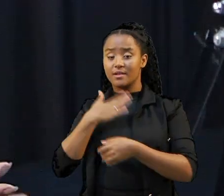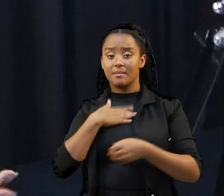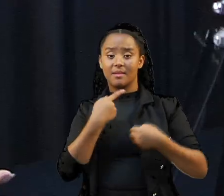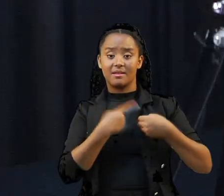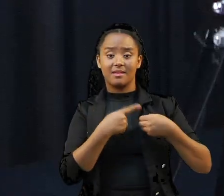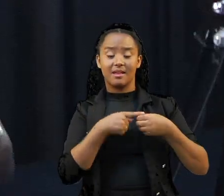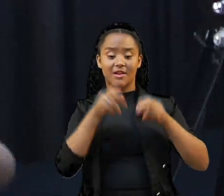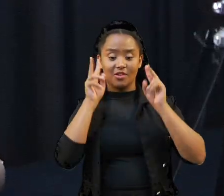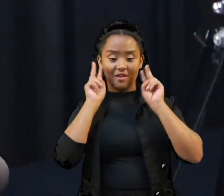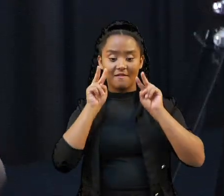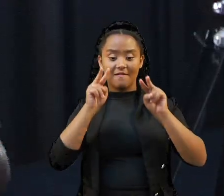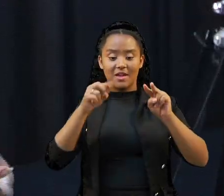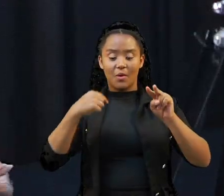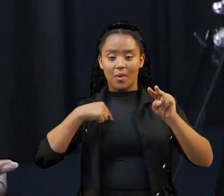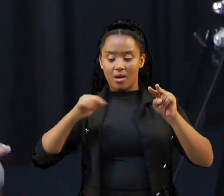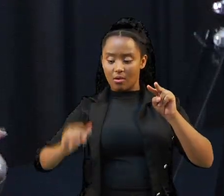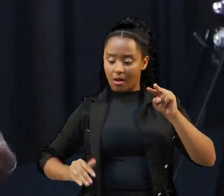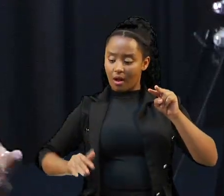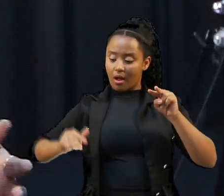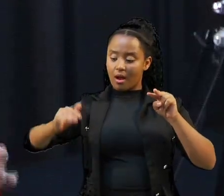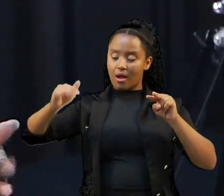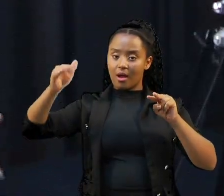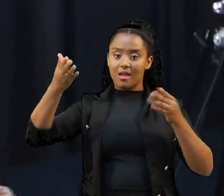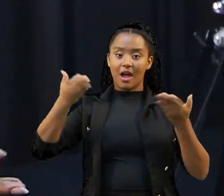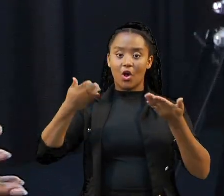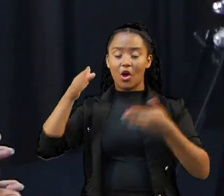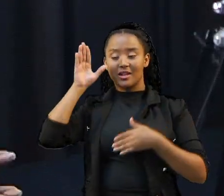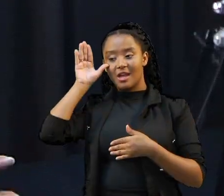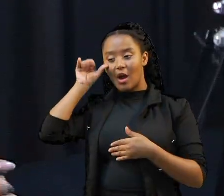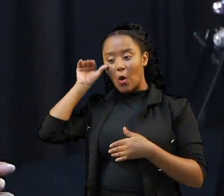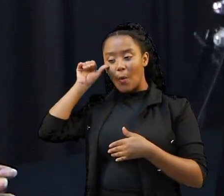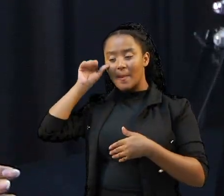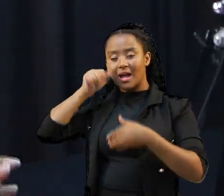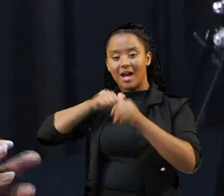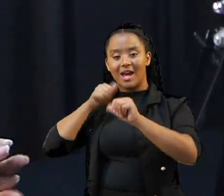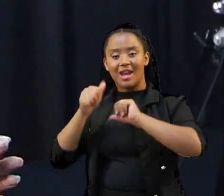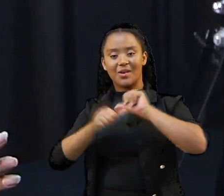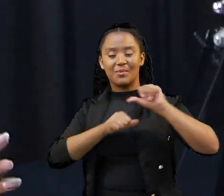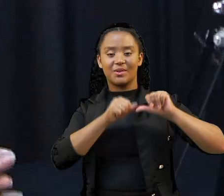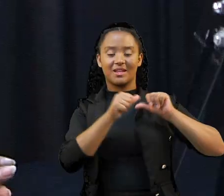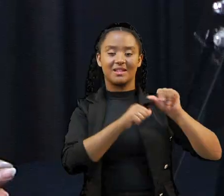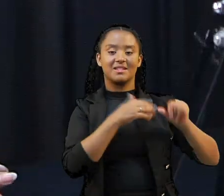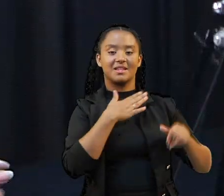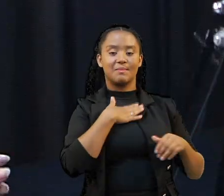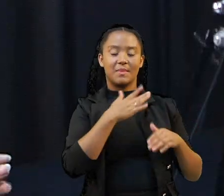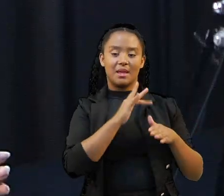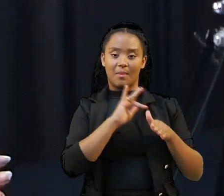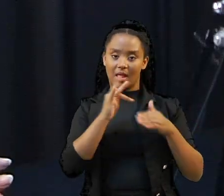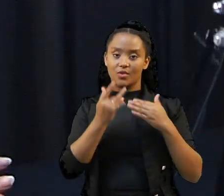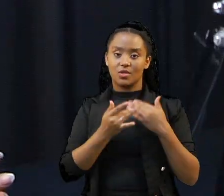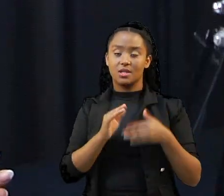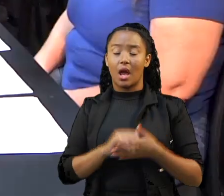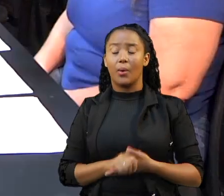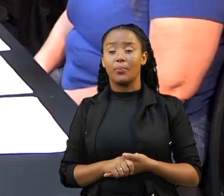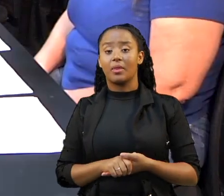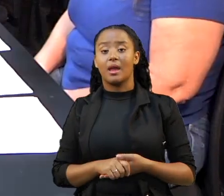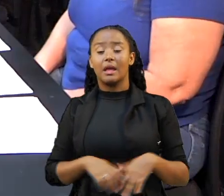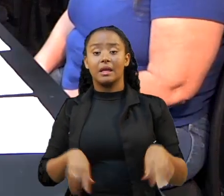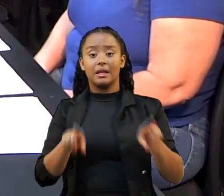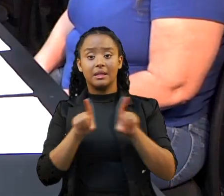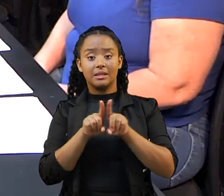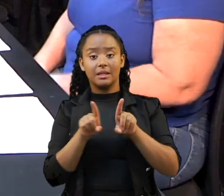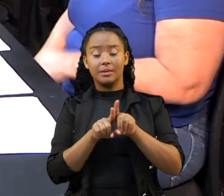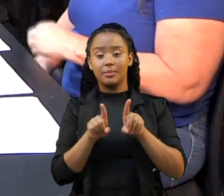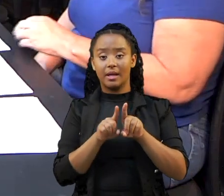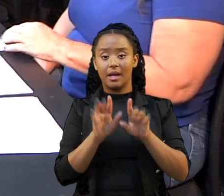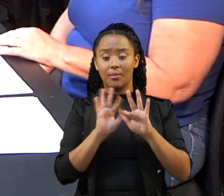minha cidade que me viram crescer e tá acompanhando essa minha mudança, né, também pela rede social. E